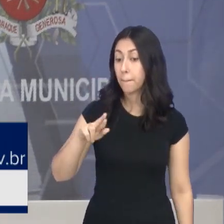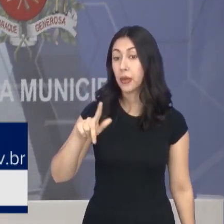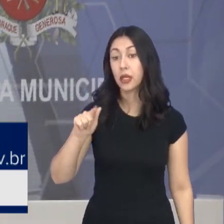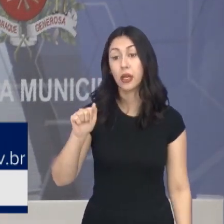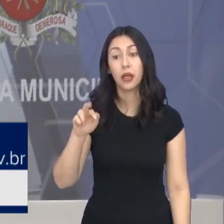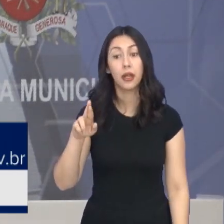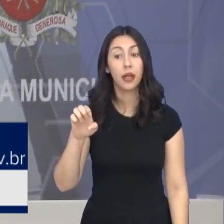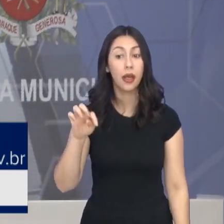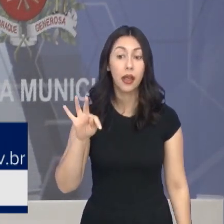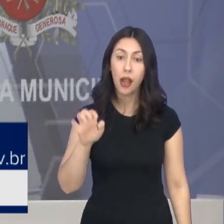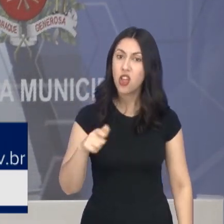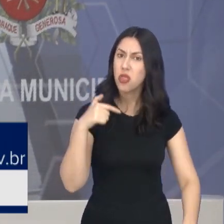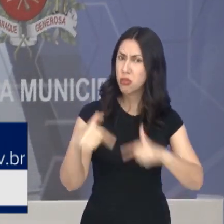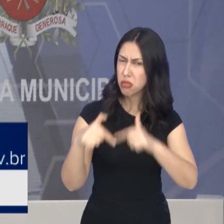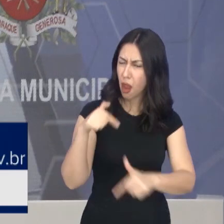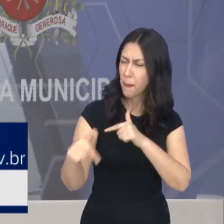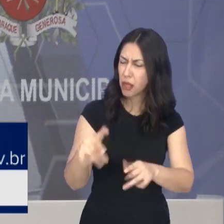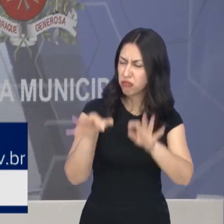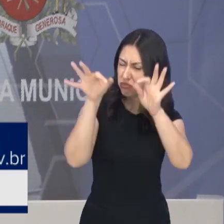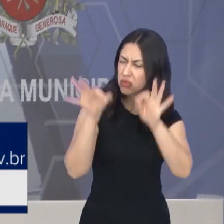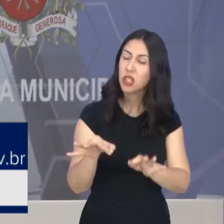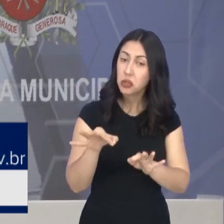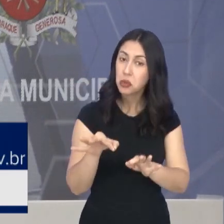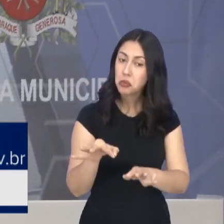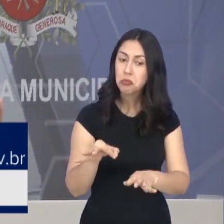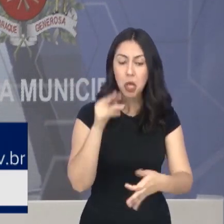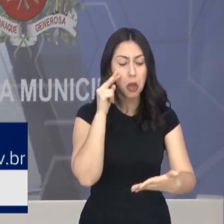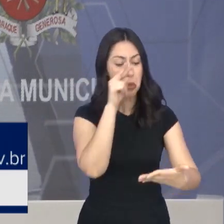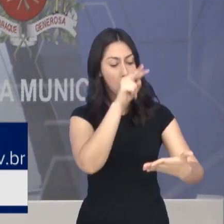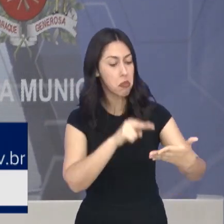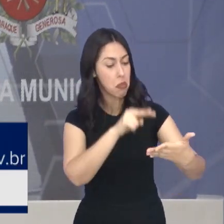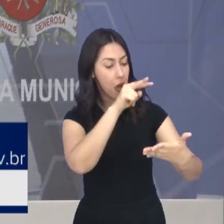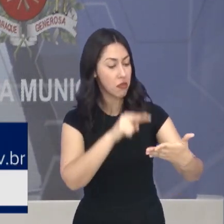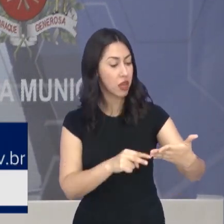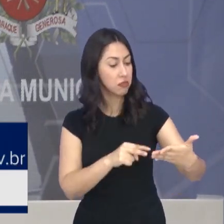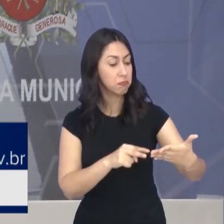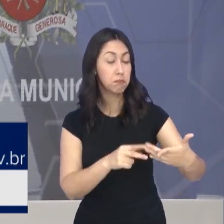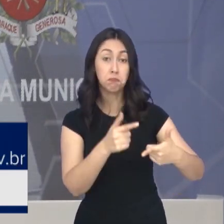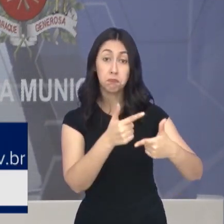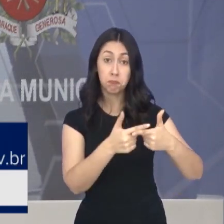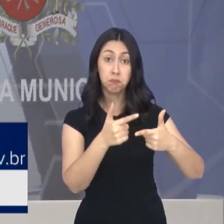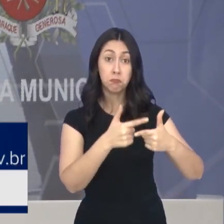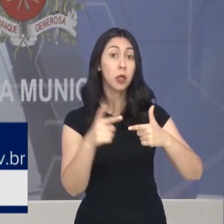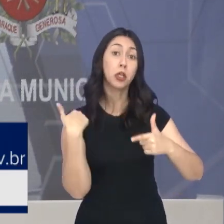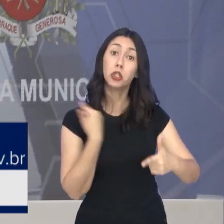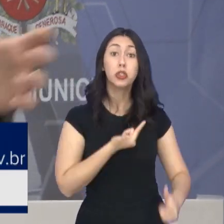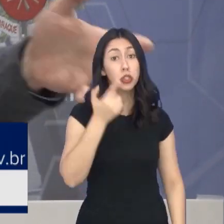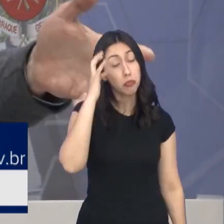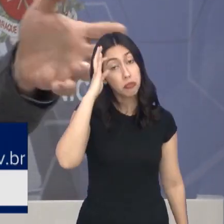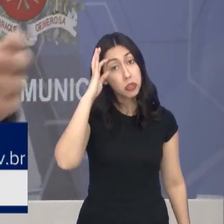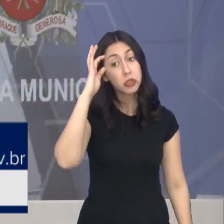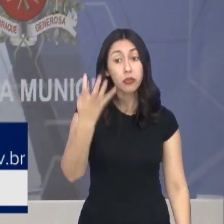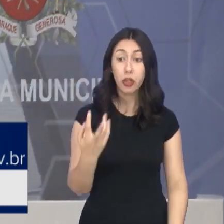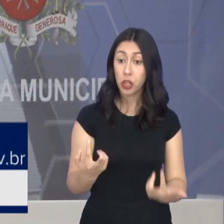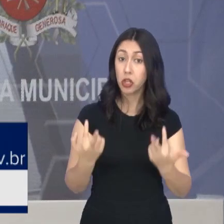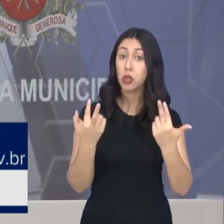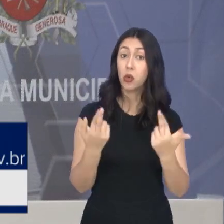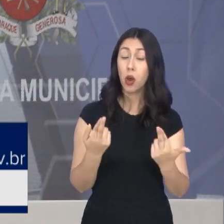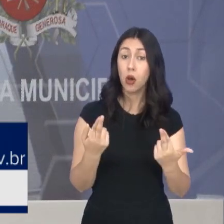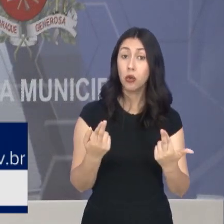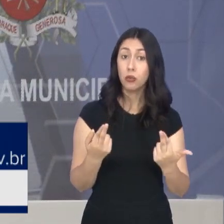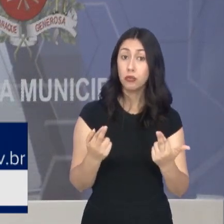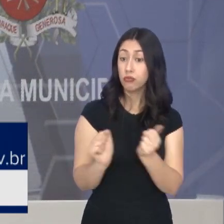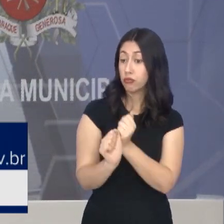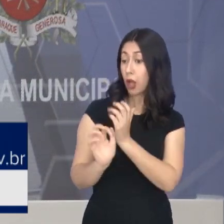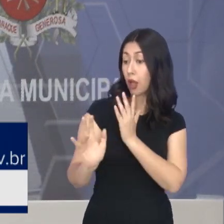um trabalho firme ali à frente da pasta, vai rever como está esse desenho, que a gente possa ter uma normalidade como é a fila